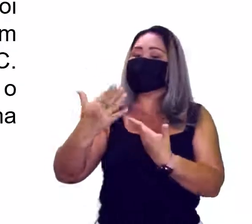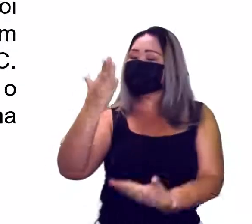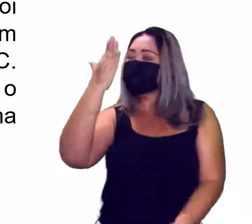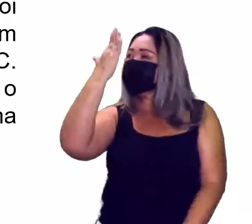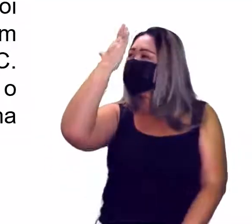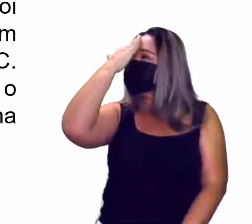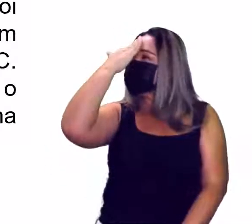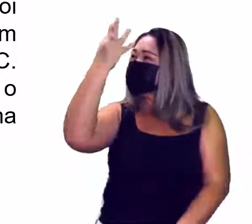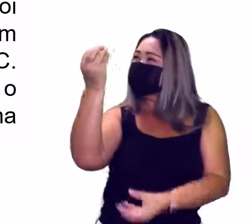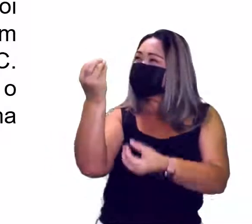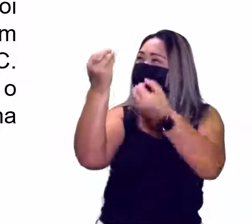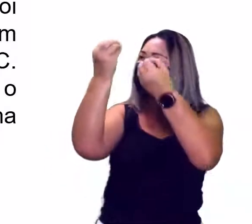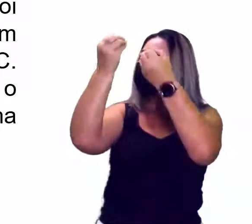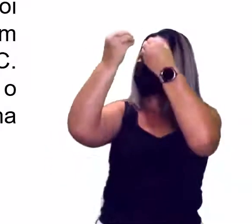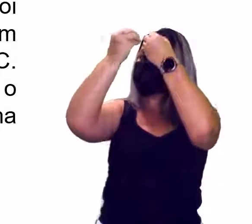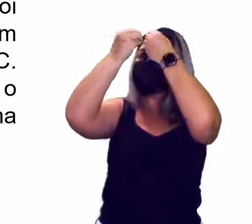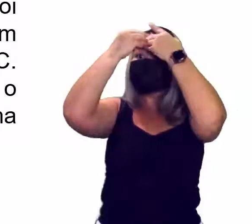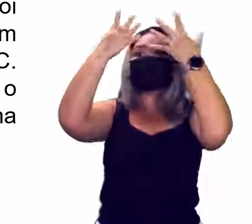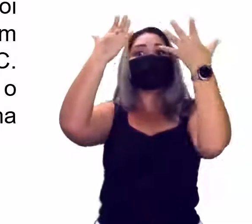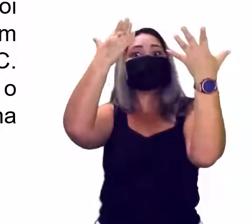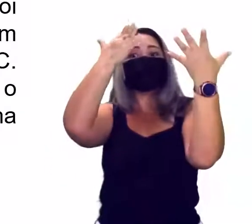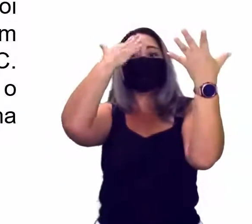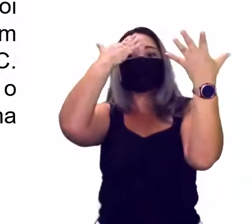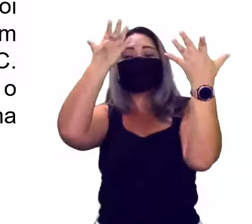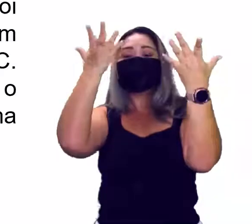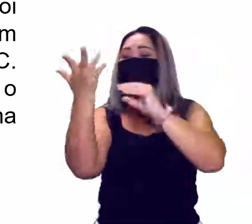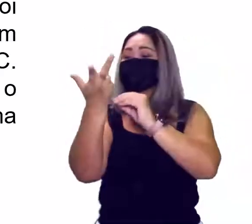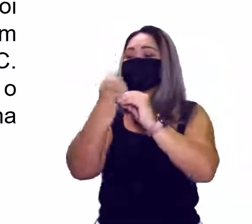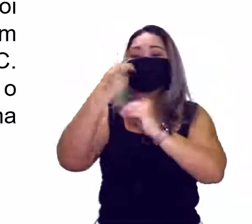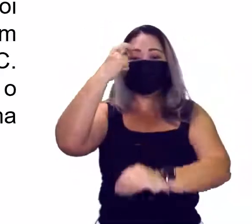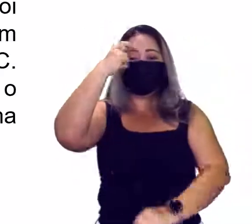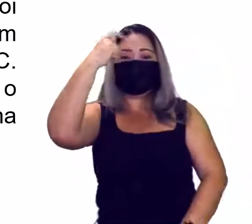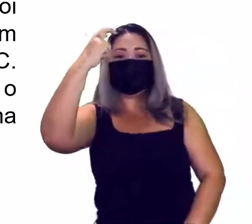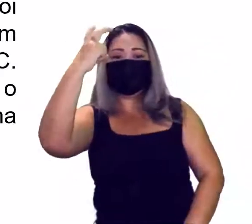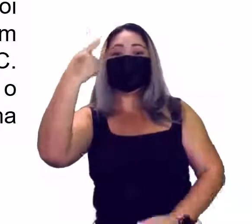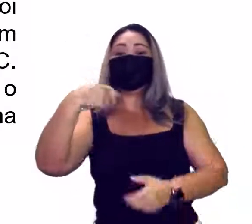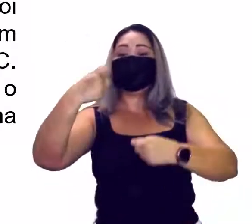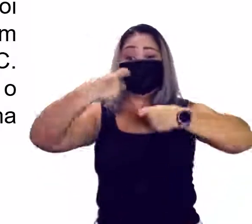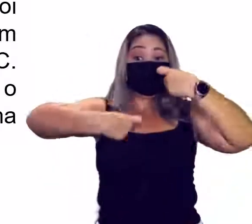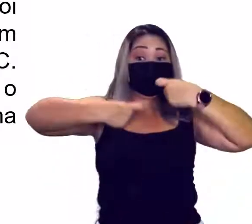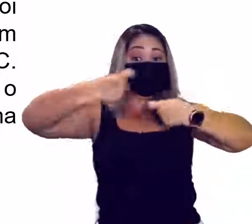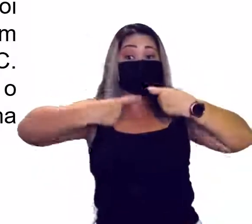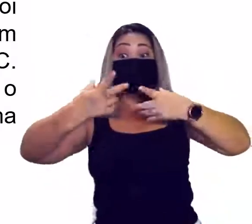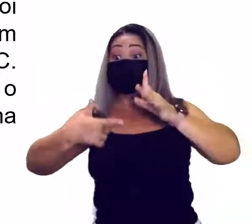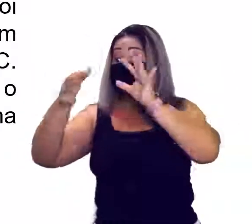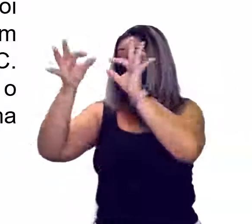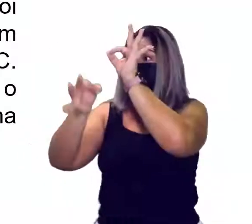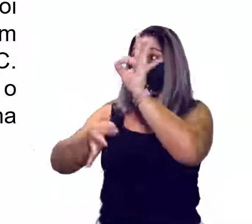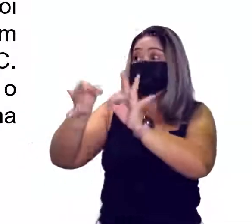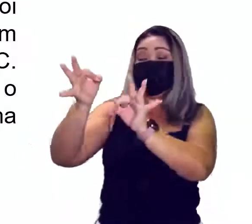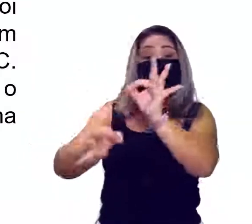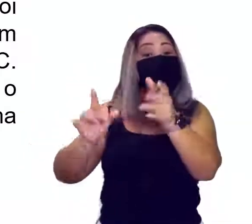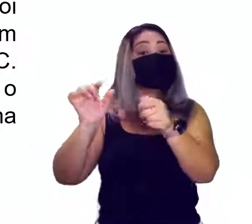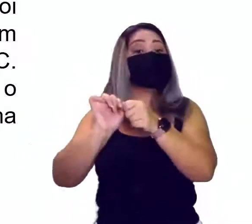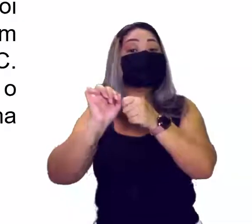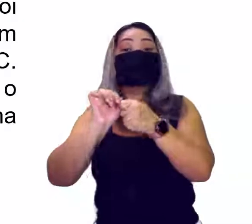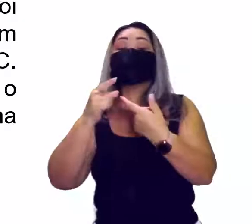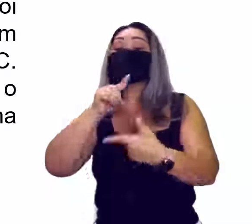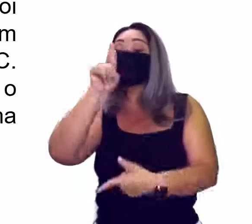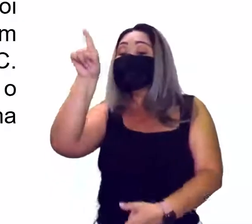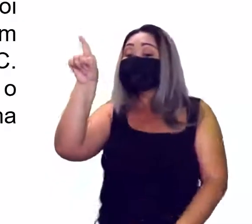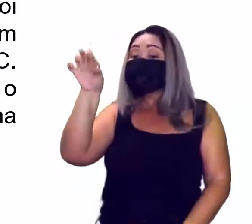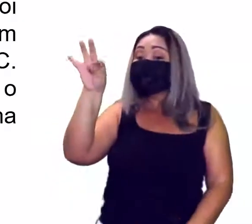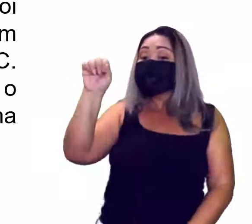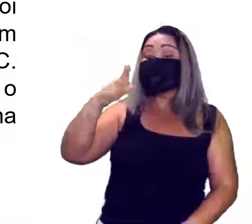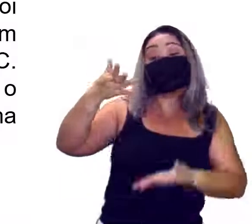ter sabedoria, das artes, da inteligência, da guerra e da justiça. Segundo a mitologia grega, Atena